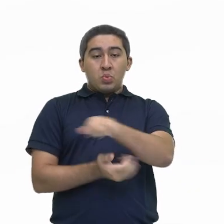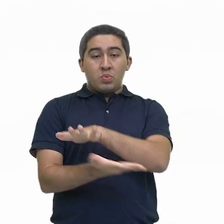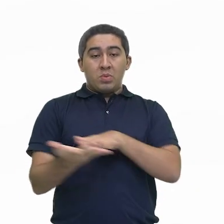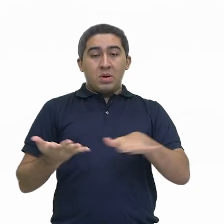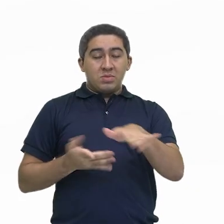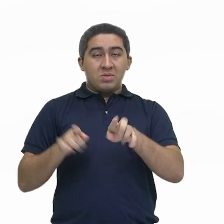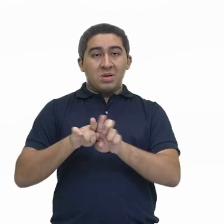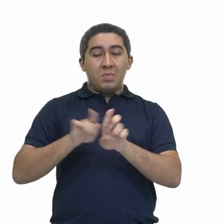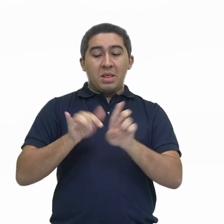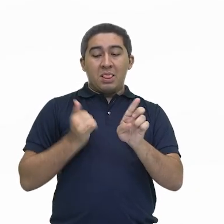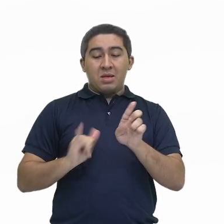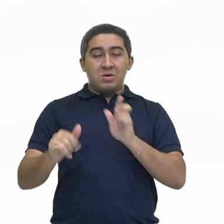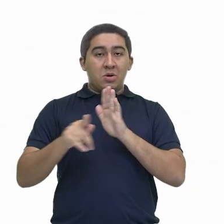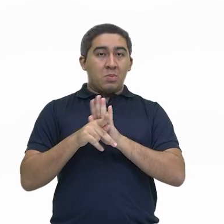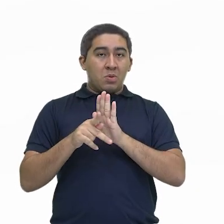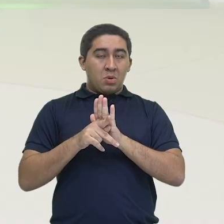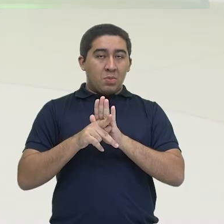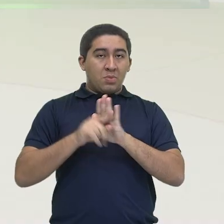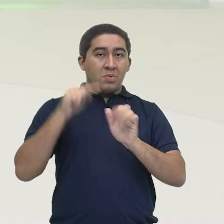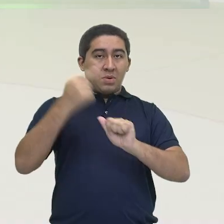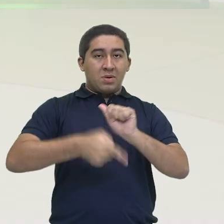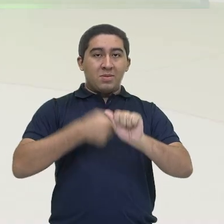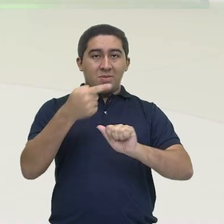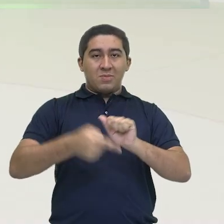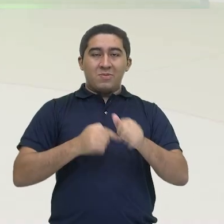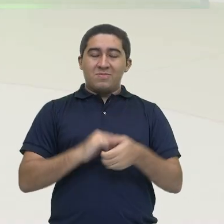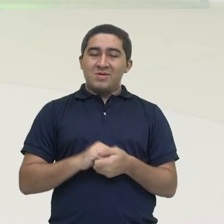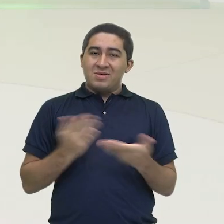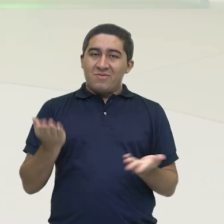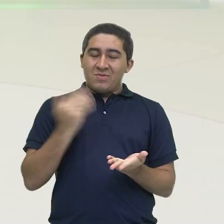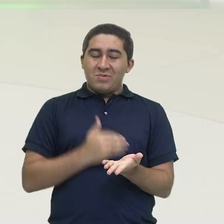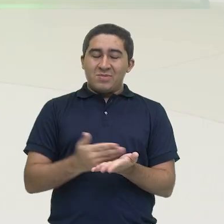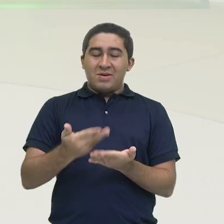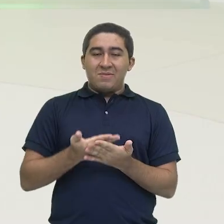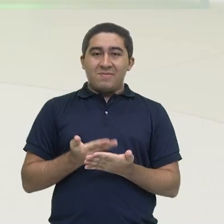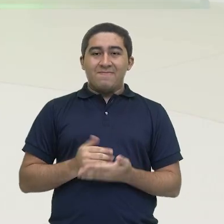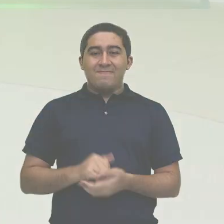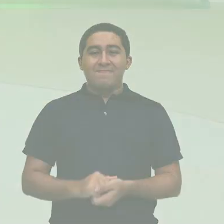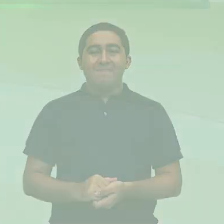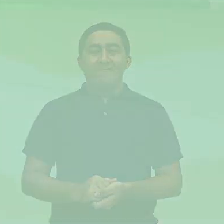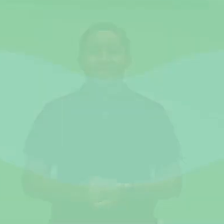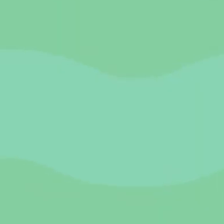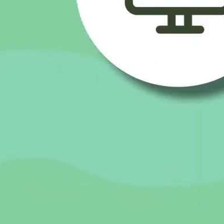níveis de energia dos átomos. Então agora vamos para a nossa aula.